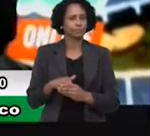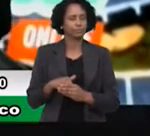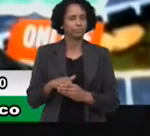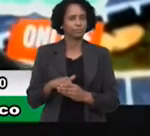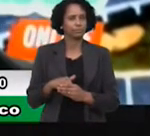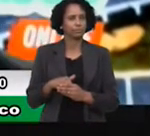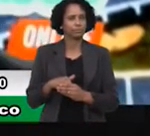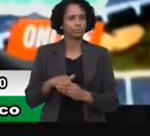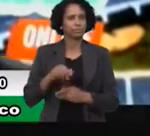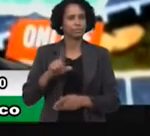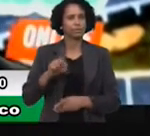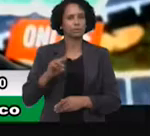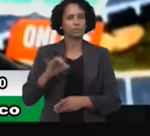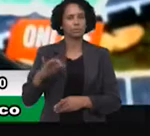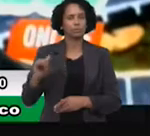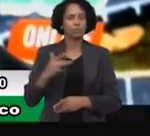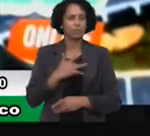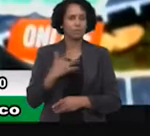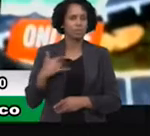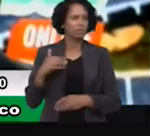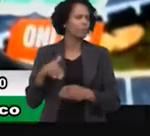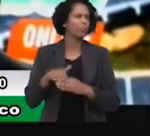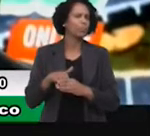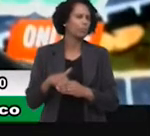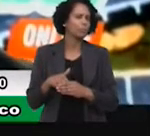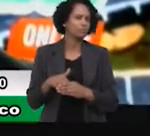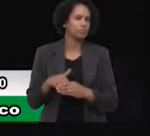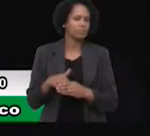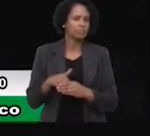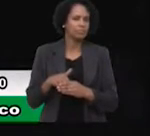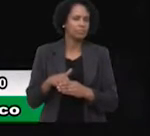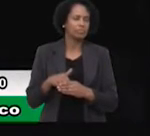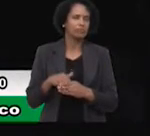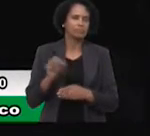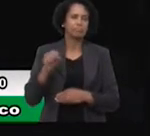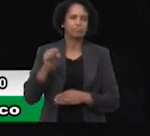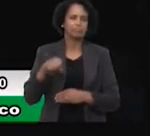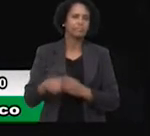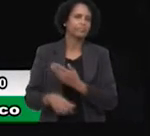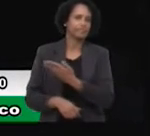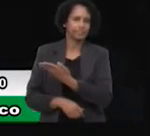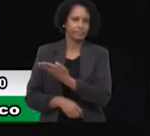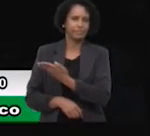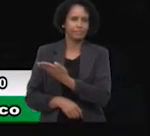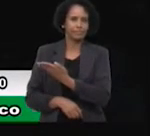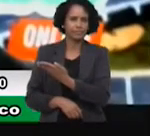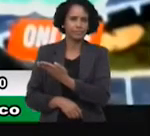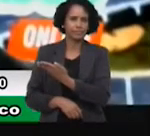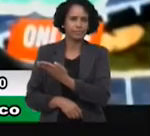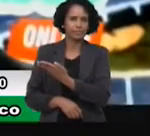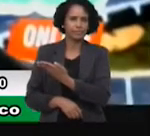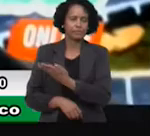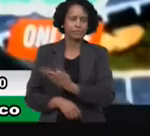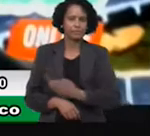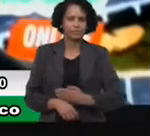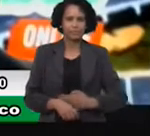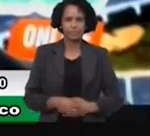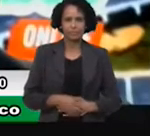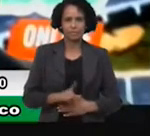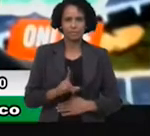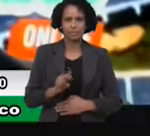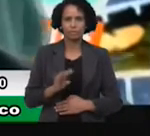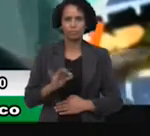Vereadora Lúcia da Saúde, como vota, Vossa Excelência? Voto sim, Ricardo, secretário. Registrado o voto sim, da nobre vereadora Lúcia